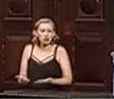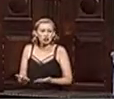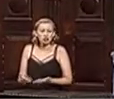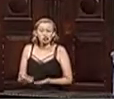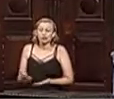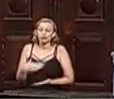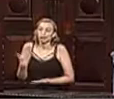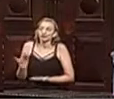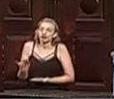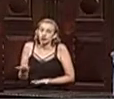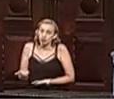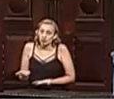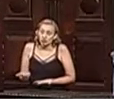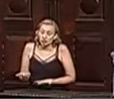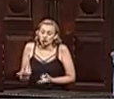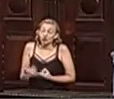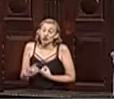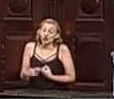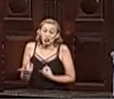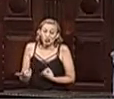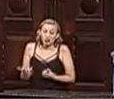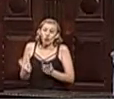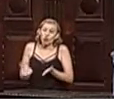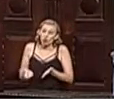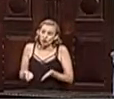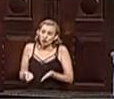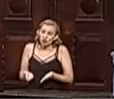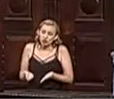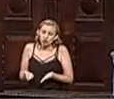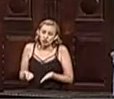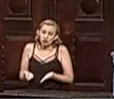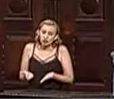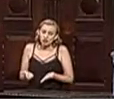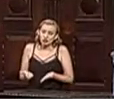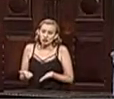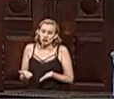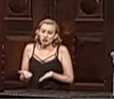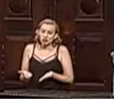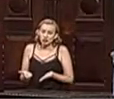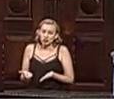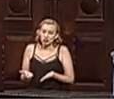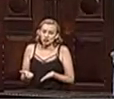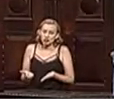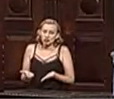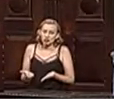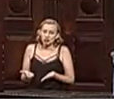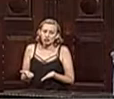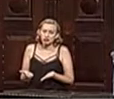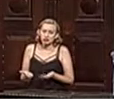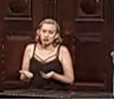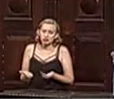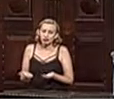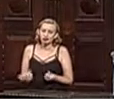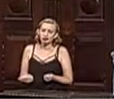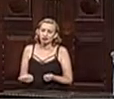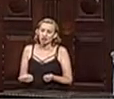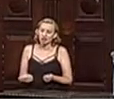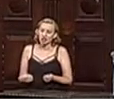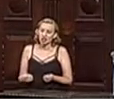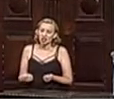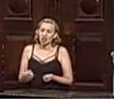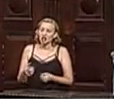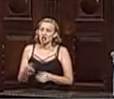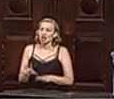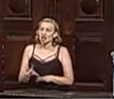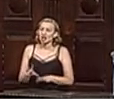fica surpreso, porque hoje ocorre quase que idêntico à situação de Duque de Caxias. Para o senhor